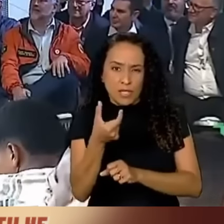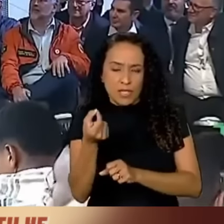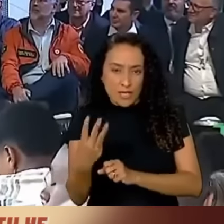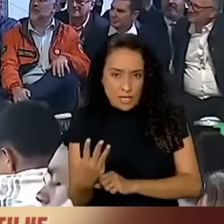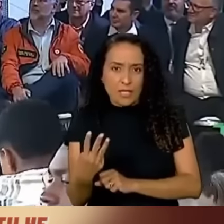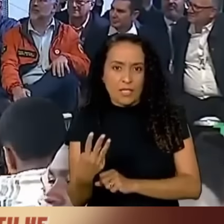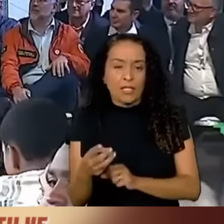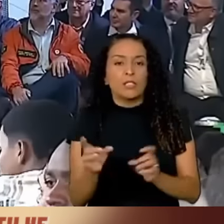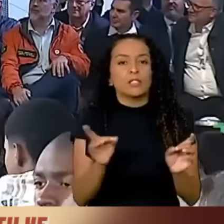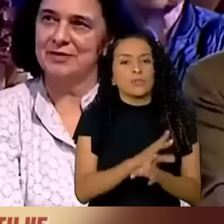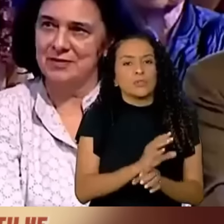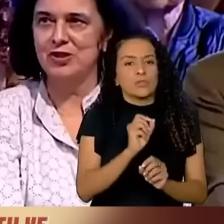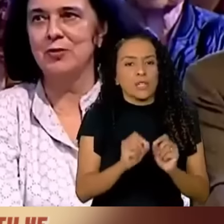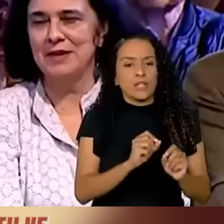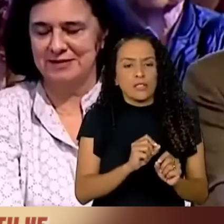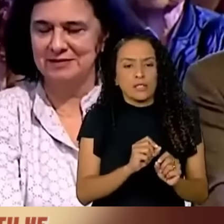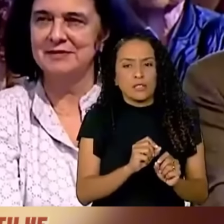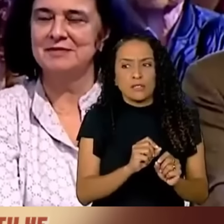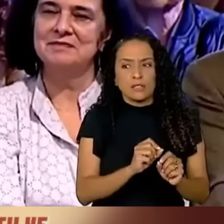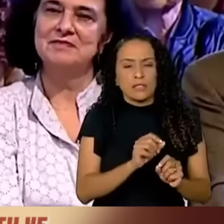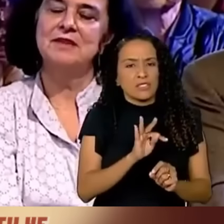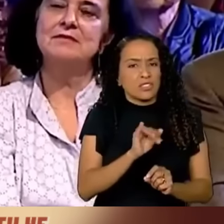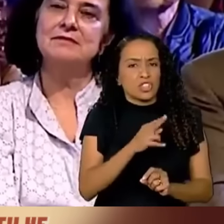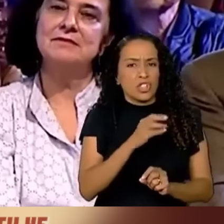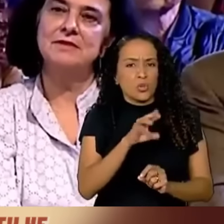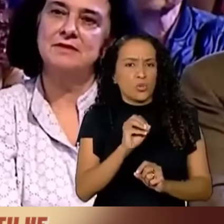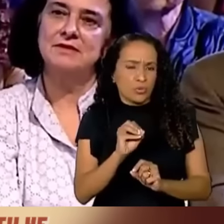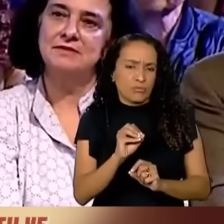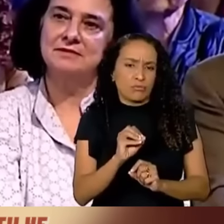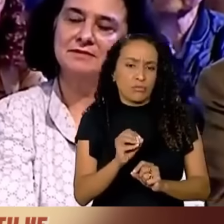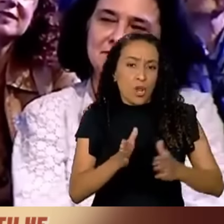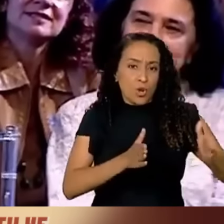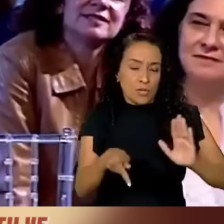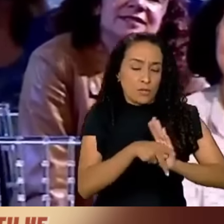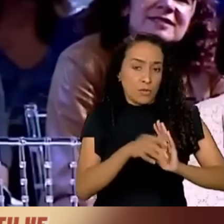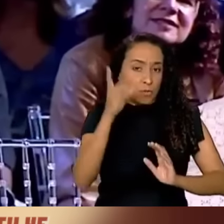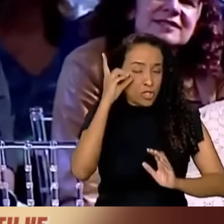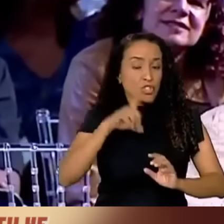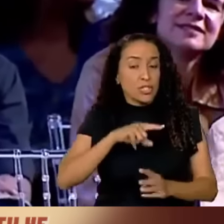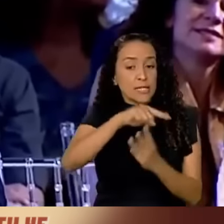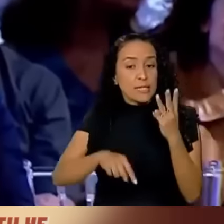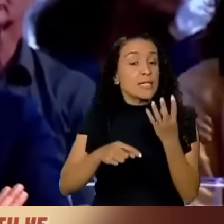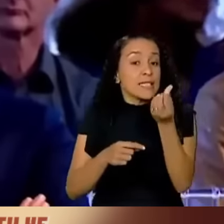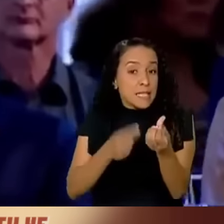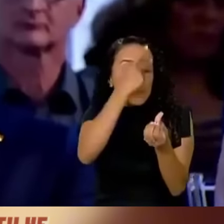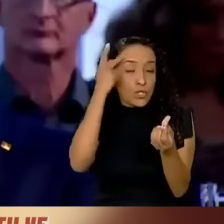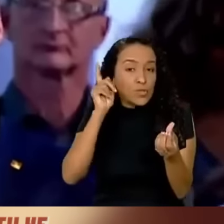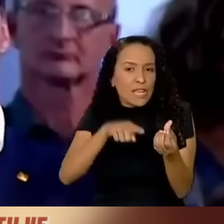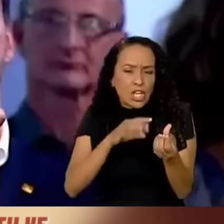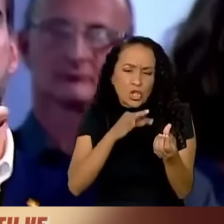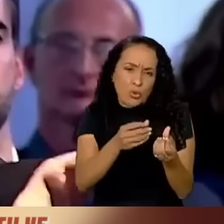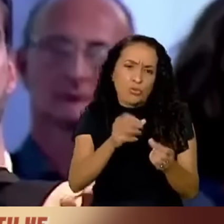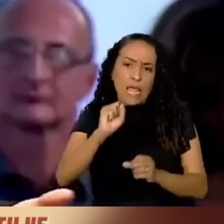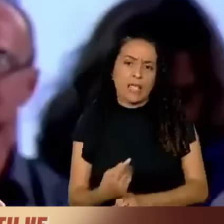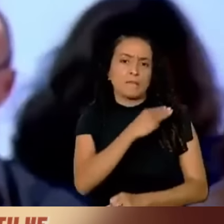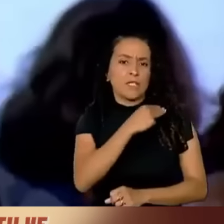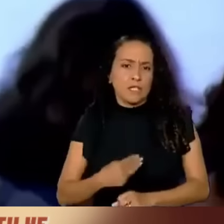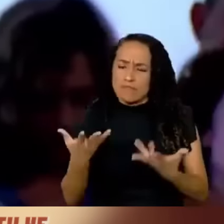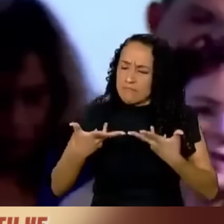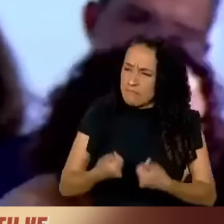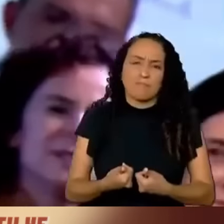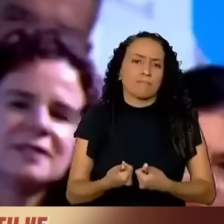terminou com o Tinoro no mandato da Dilma. E eu tinha, então, 6 homens que eram ex-ministros, todos pessoas fabulosas e